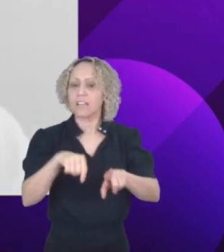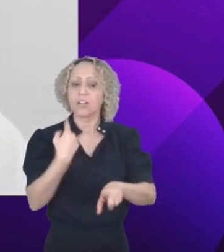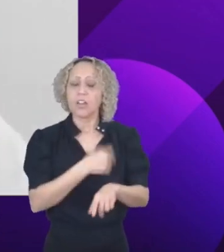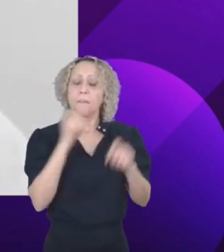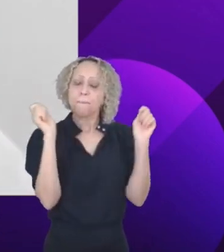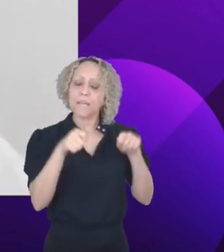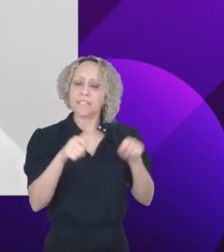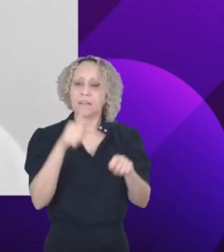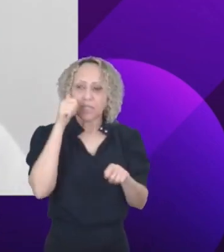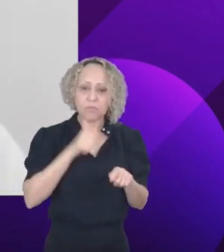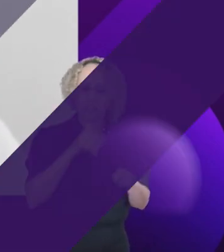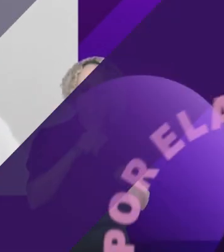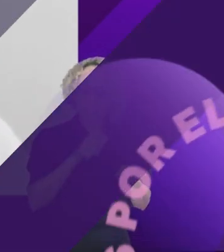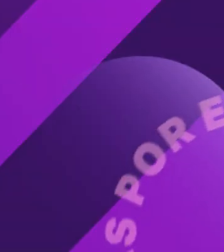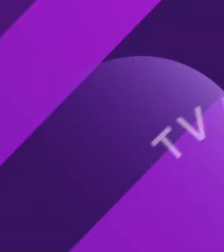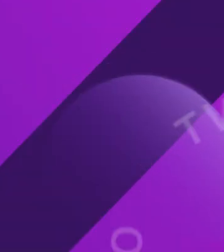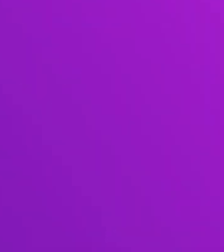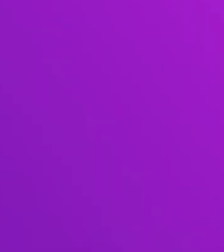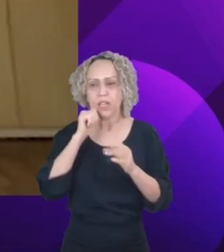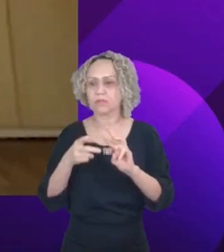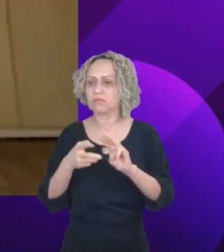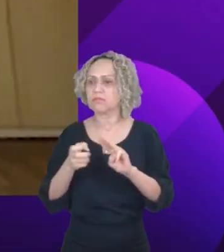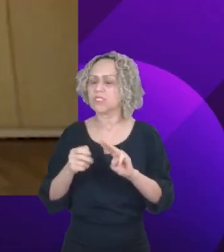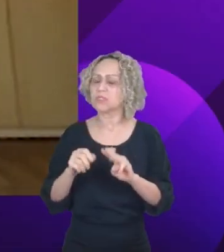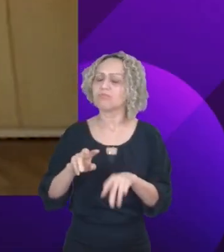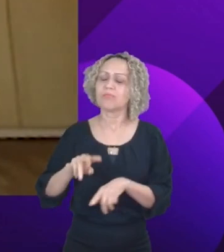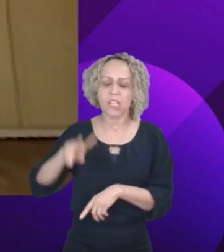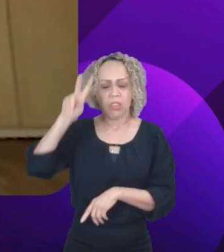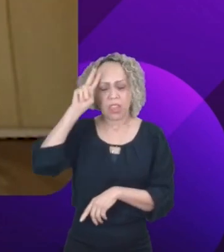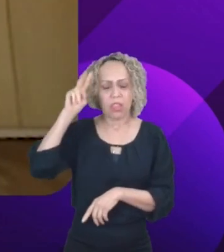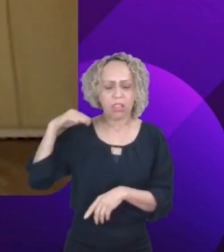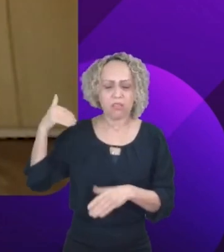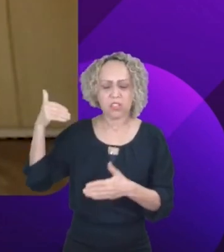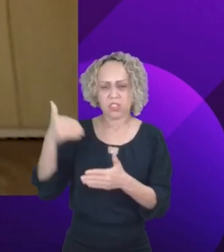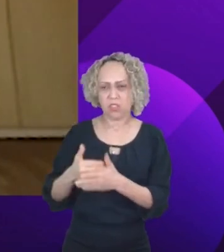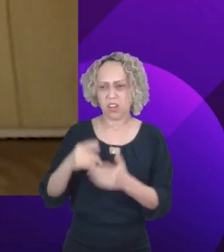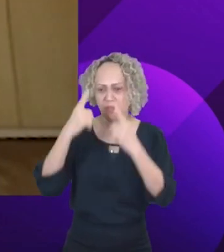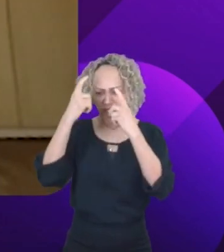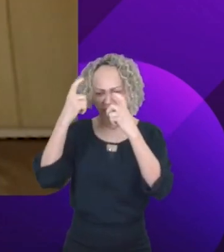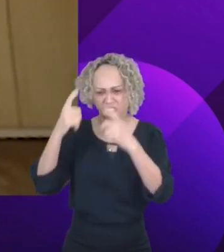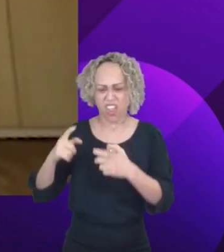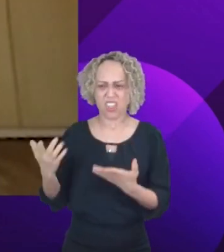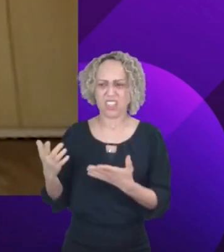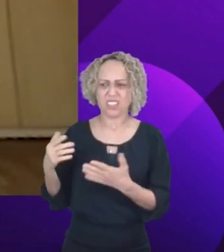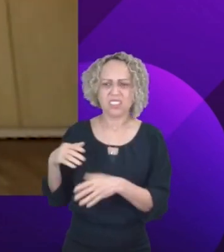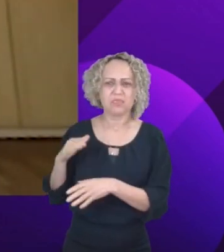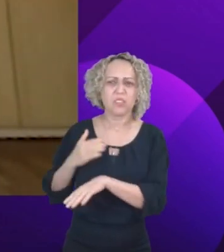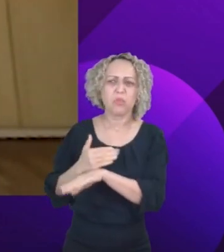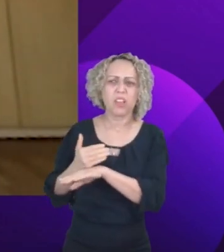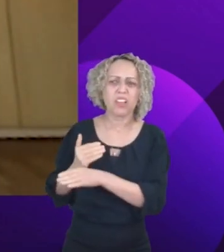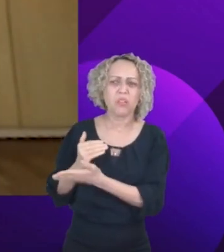do mesmo lado da trincheira das nossas lutas. A gente tem um histórico de violência colonial no Brasil, que vem desde